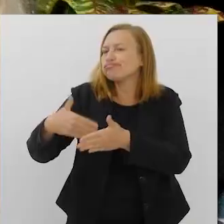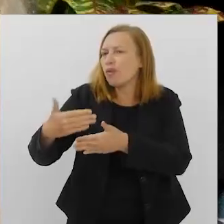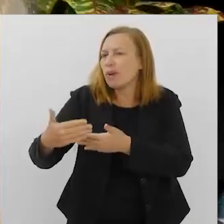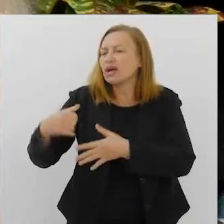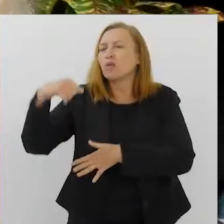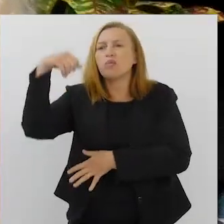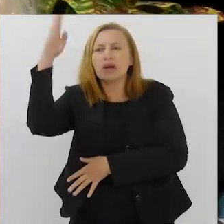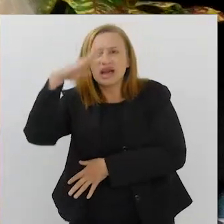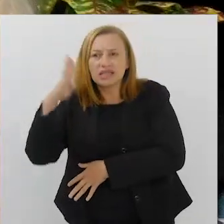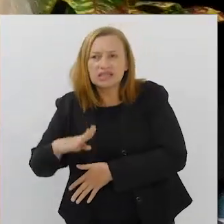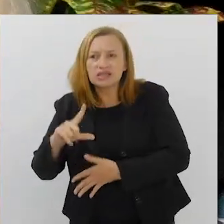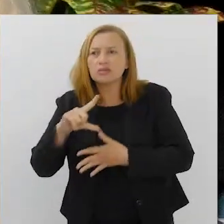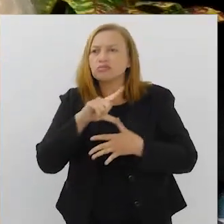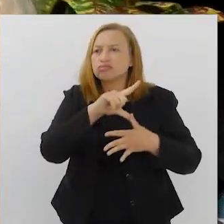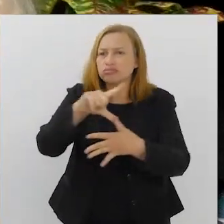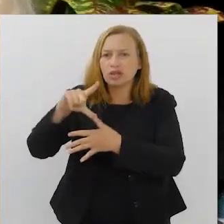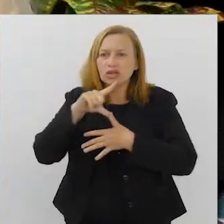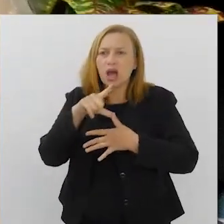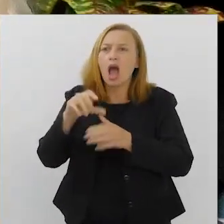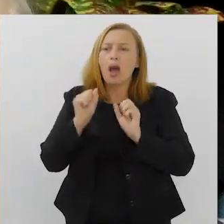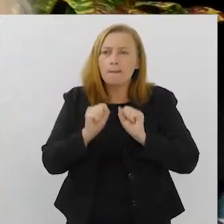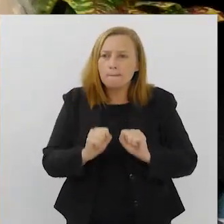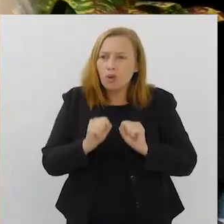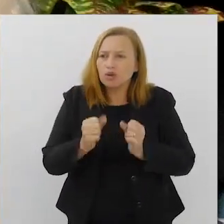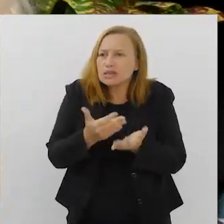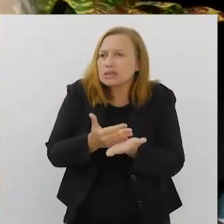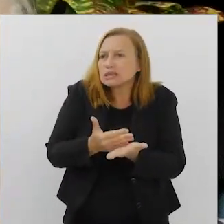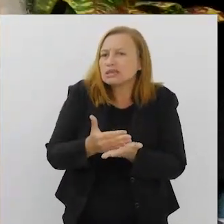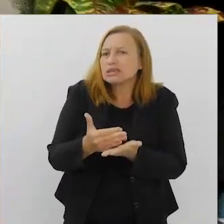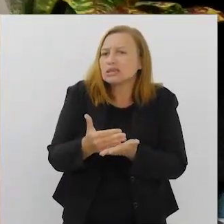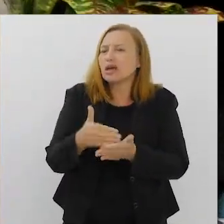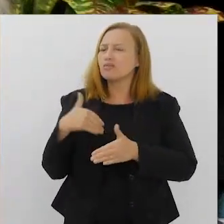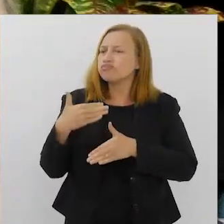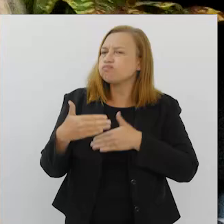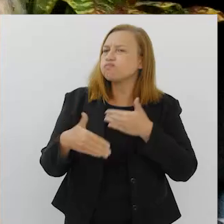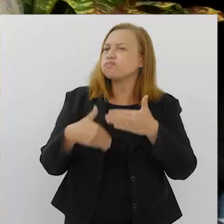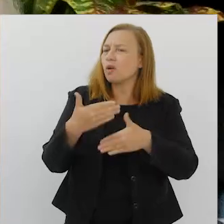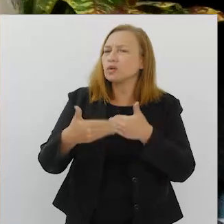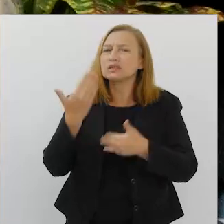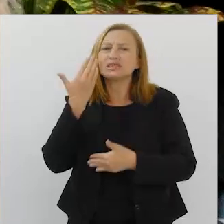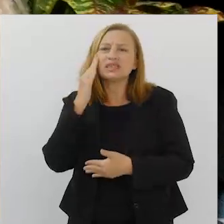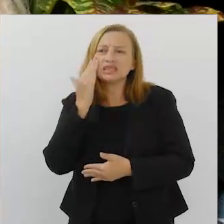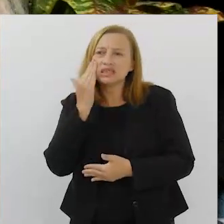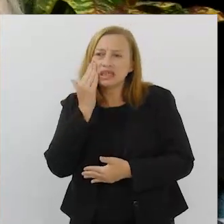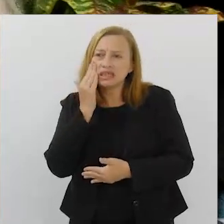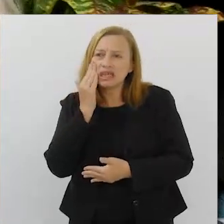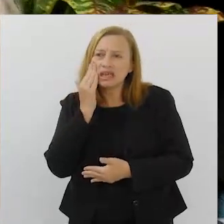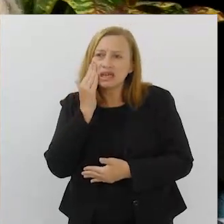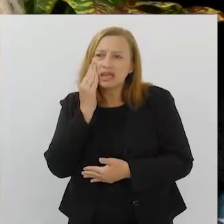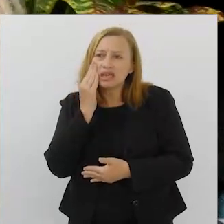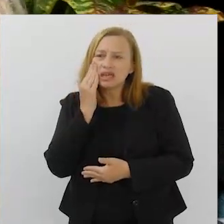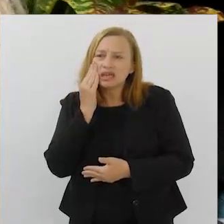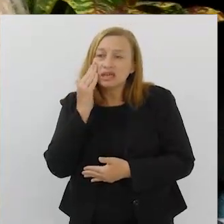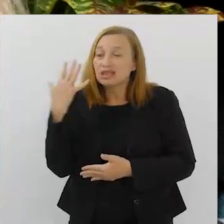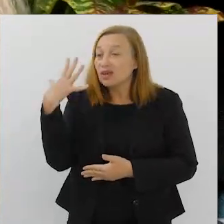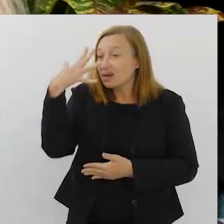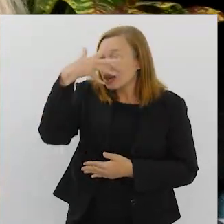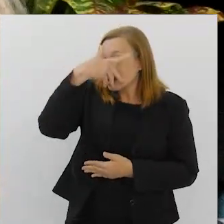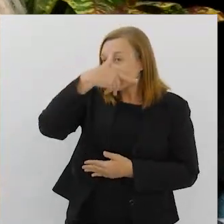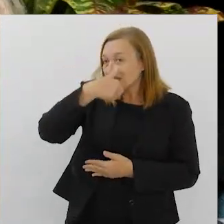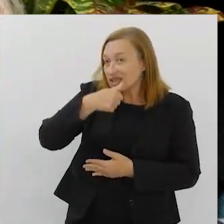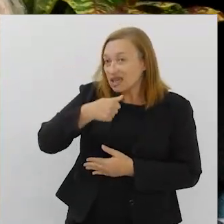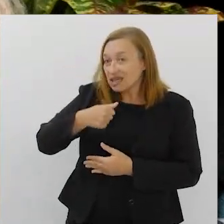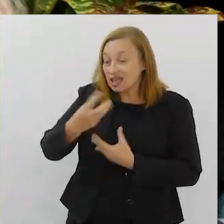caminhar para que o Brasil, a América Latina, possa começar nesse processo de entender que há